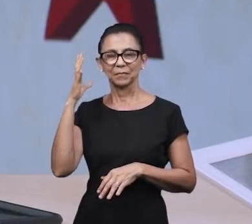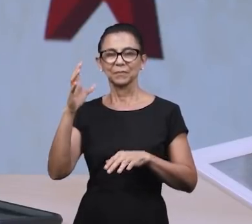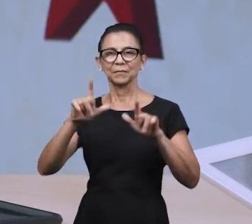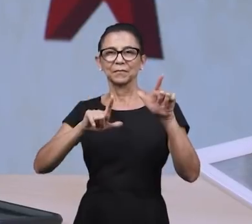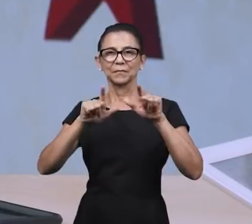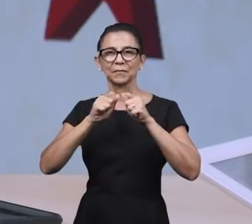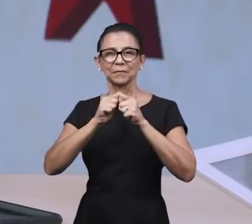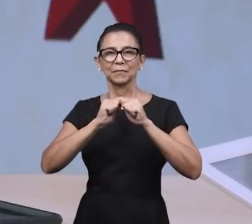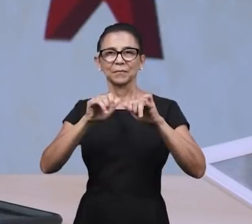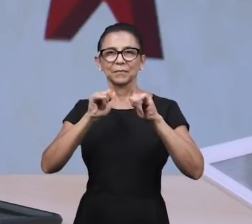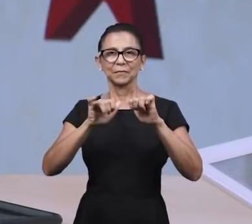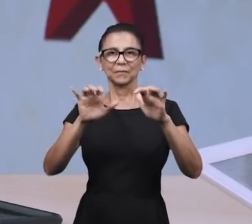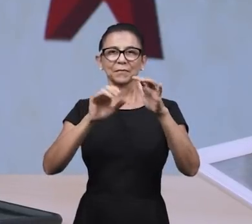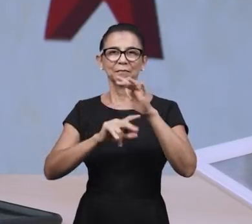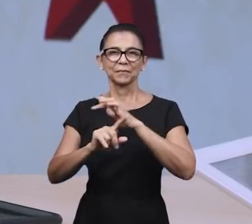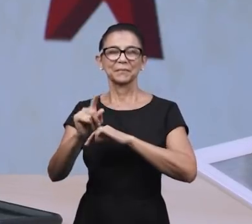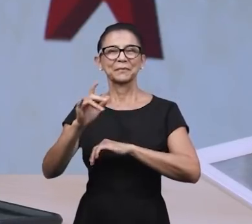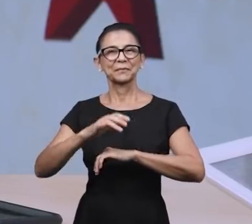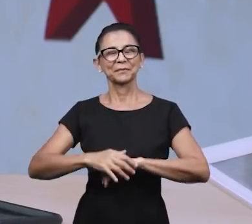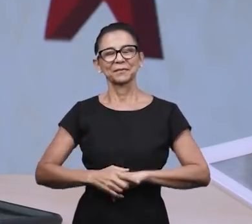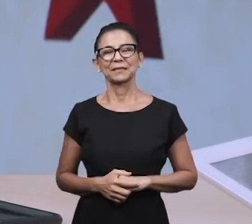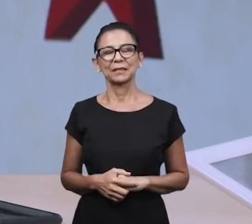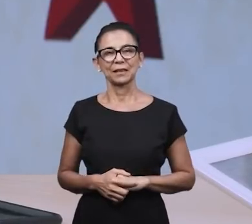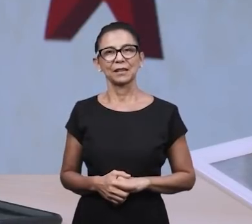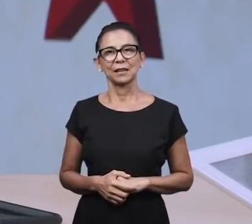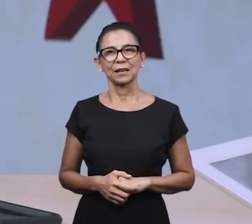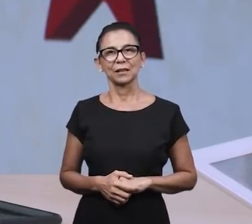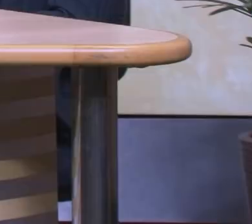Web Manaim, juntas anunciando o Evangelho Eterno.